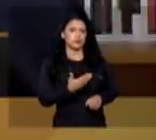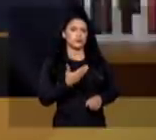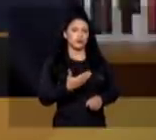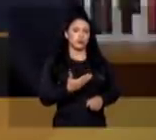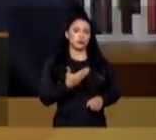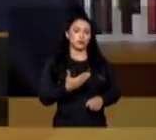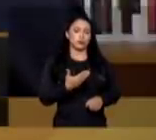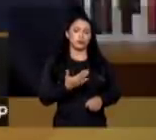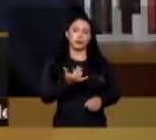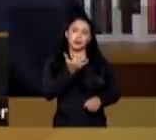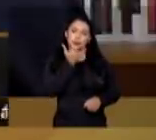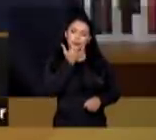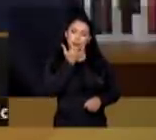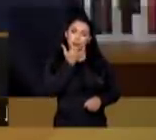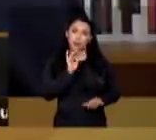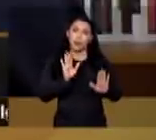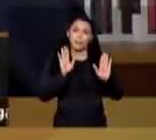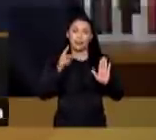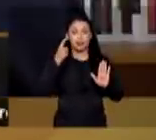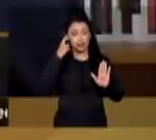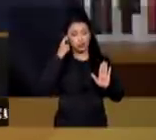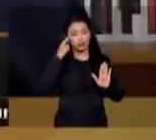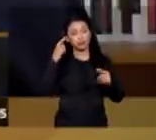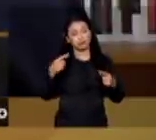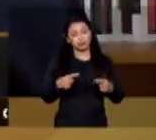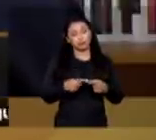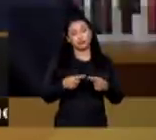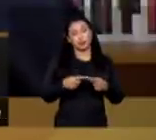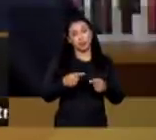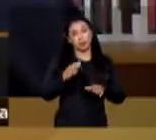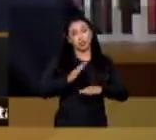para entender que a competência seja do Distrito Federal,